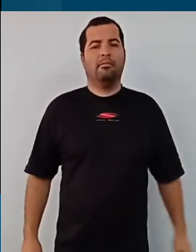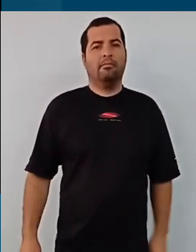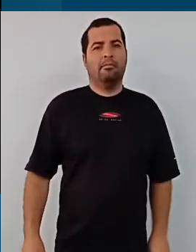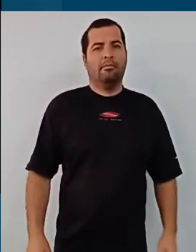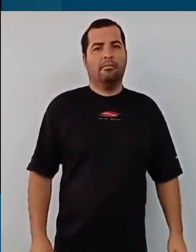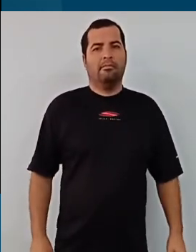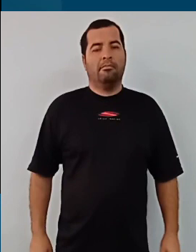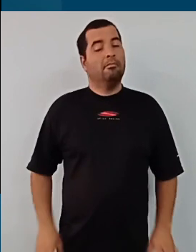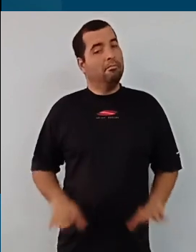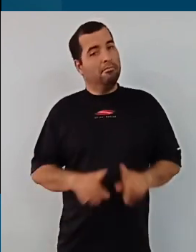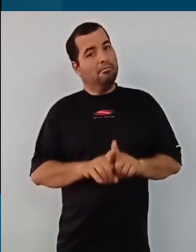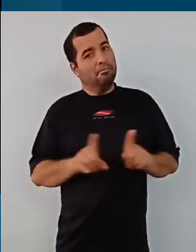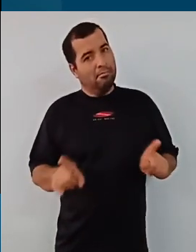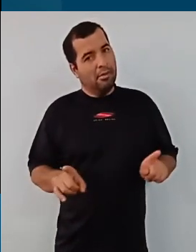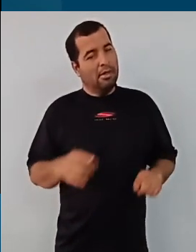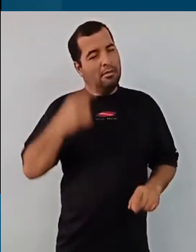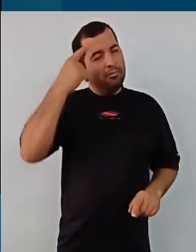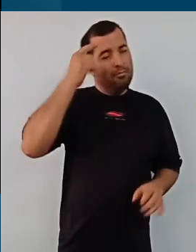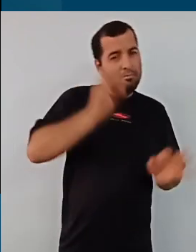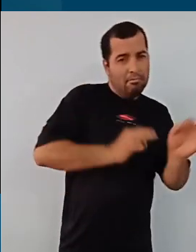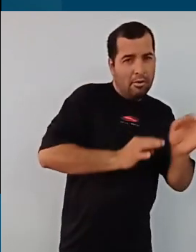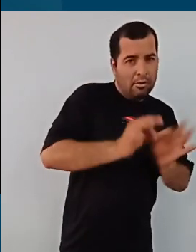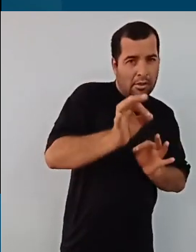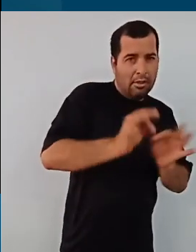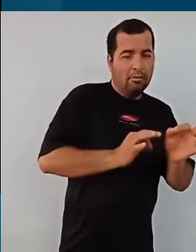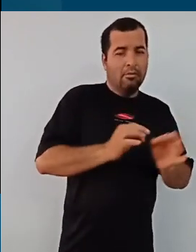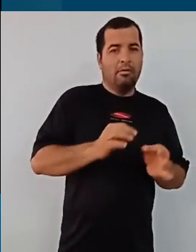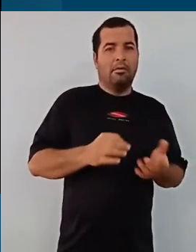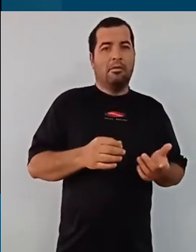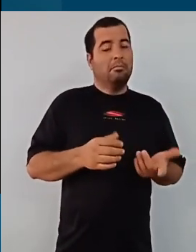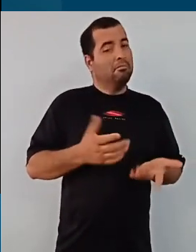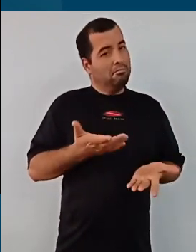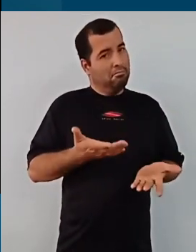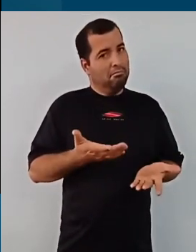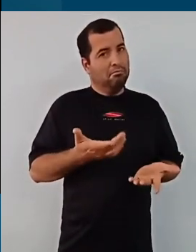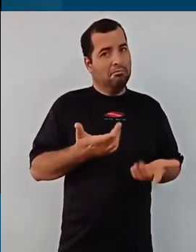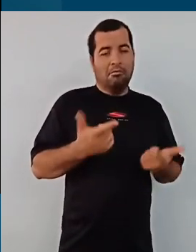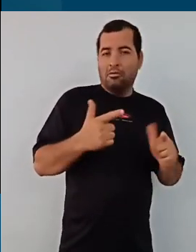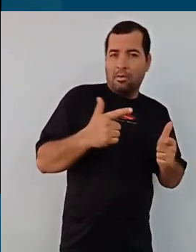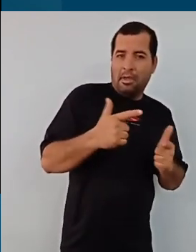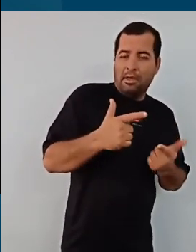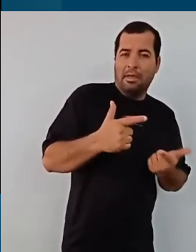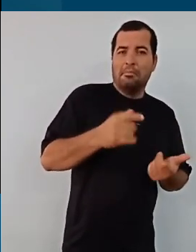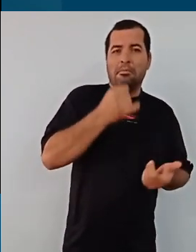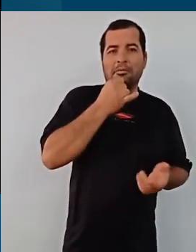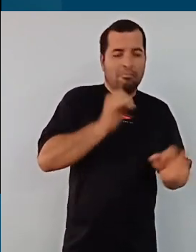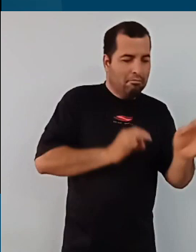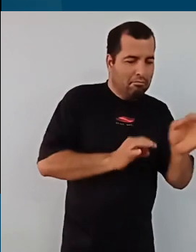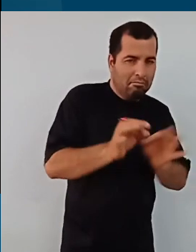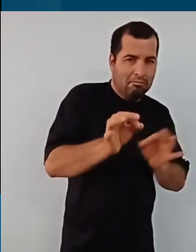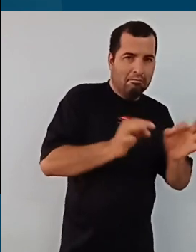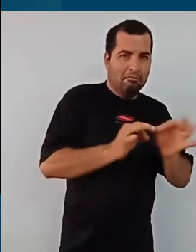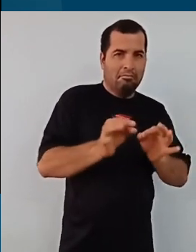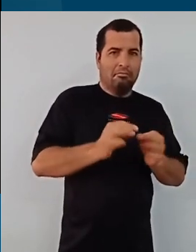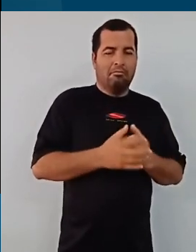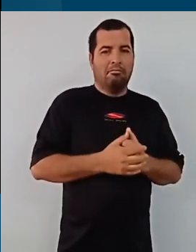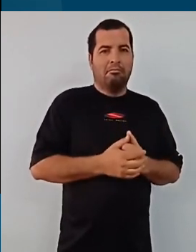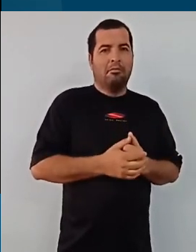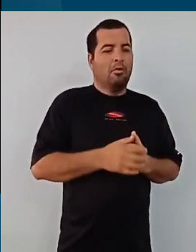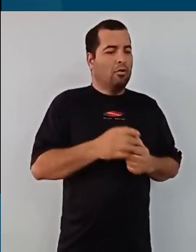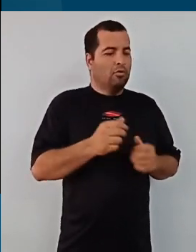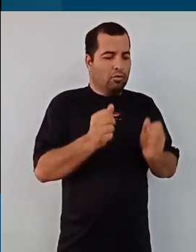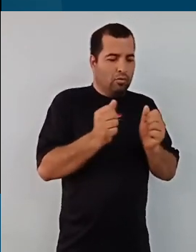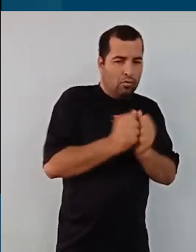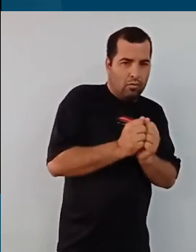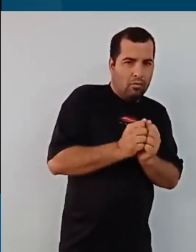Mas nem sempre eu posso pensar num projeto dentro de um componente, né? Eu posso pensar num projeto entre um componente escolar